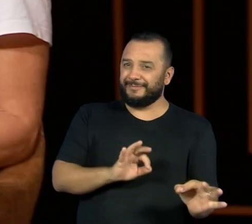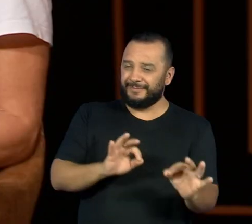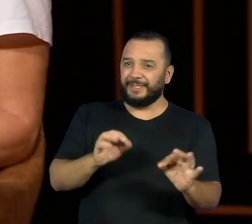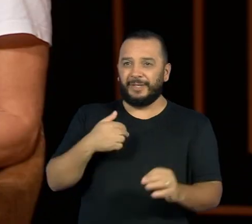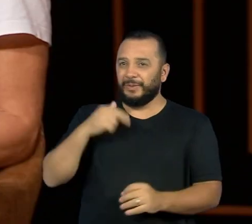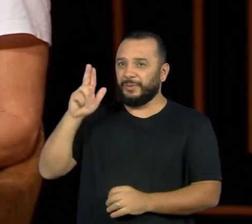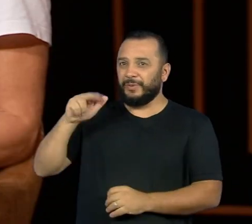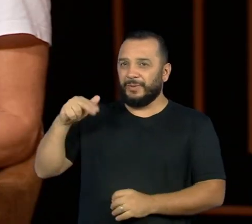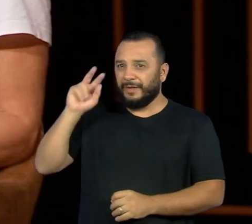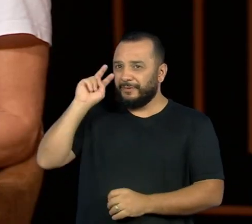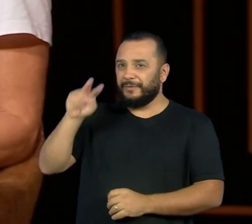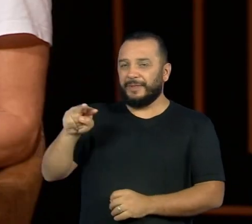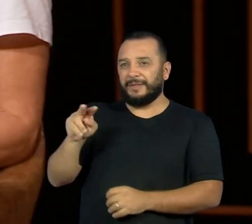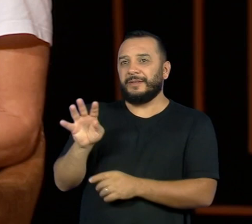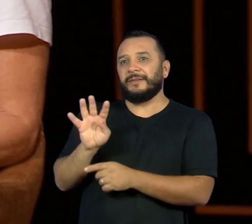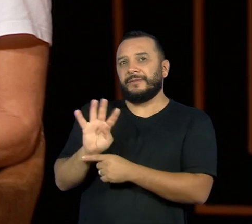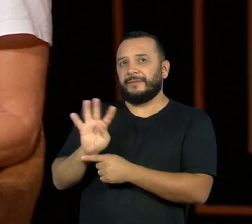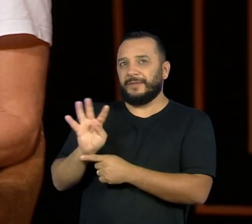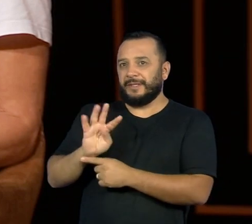um vídeo dele.